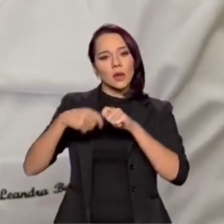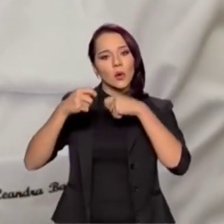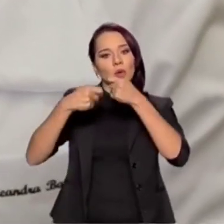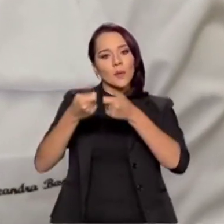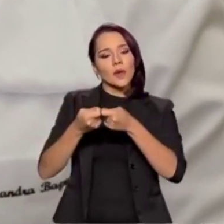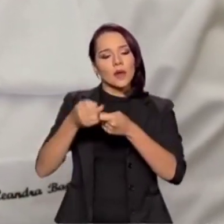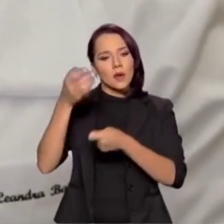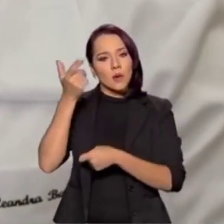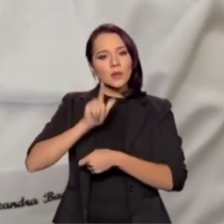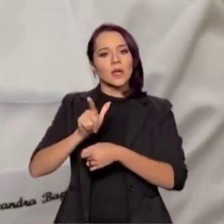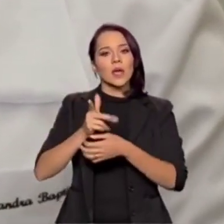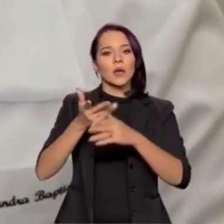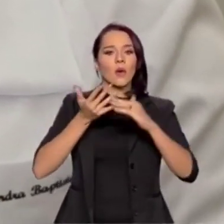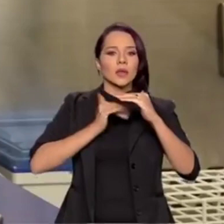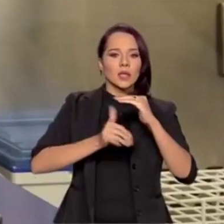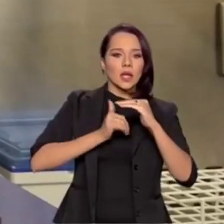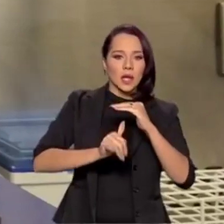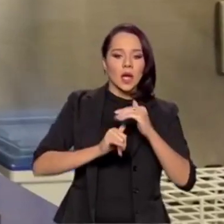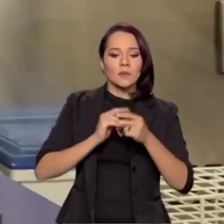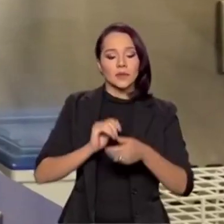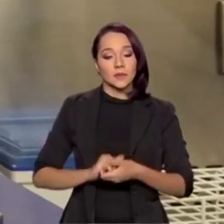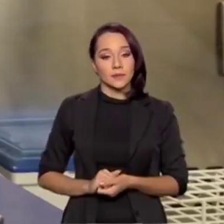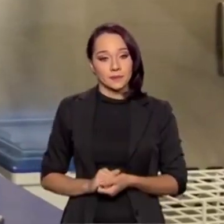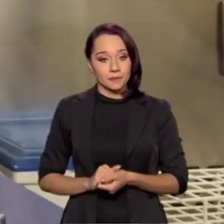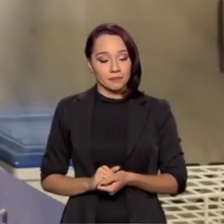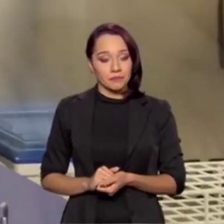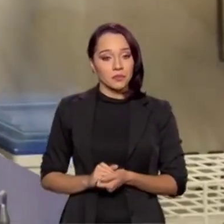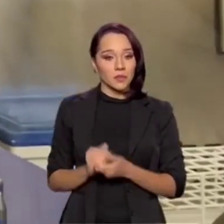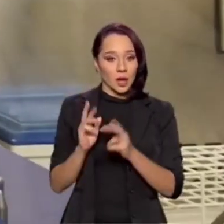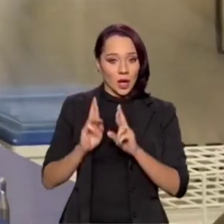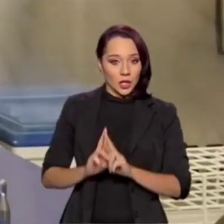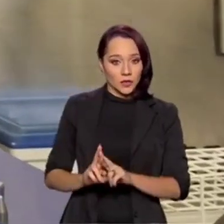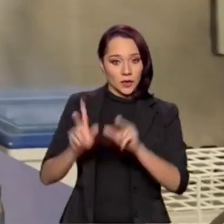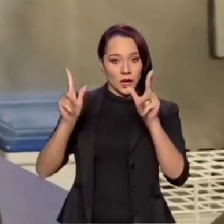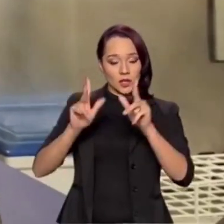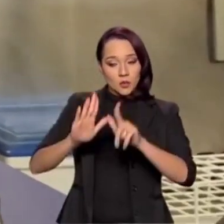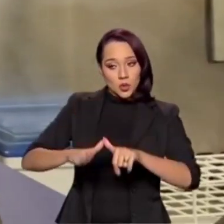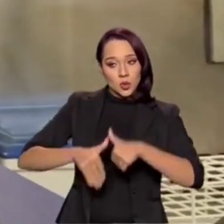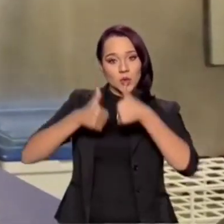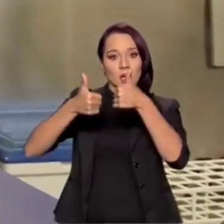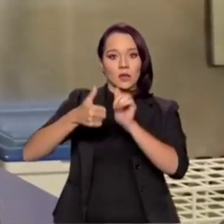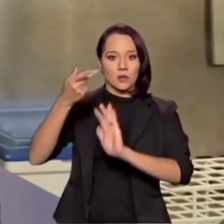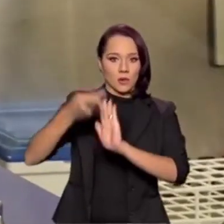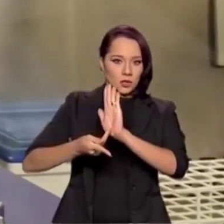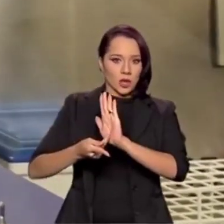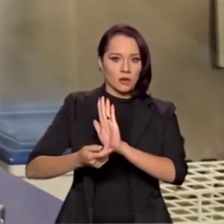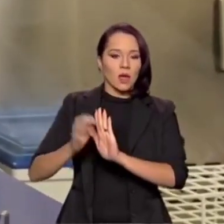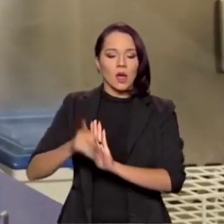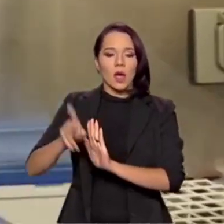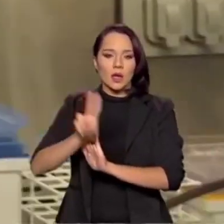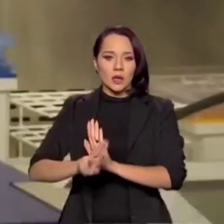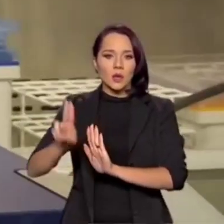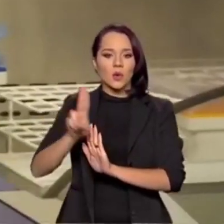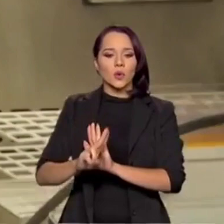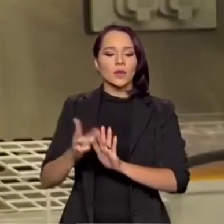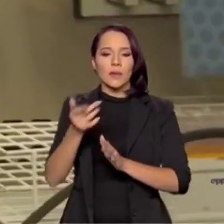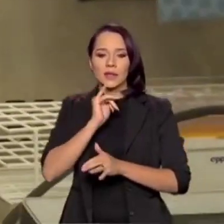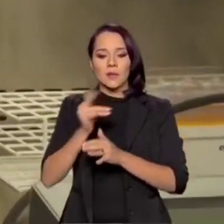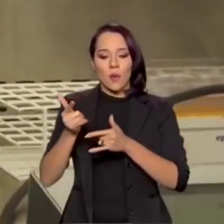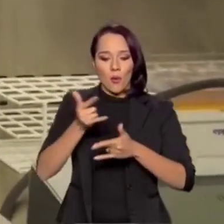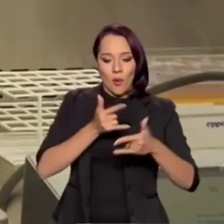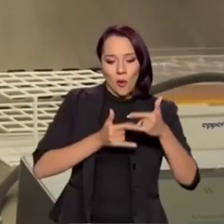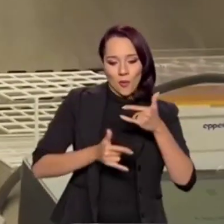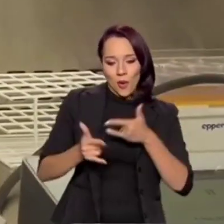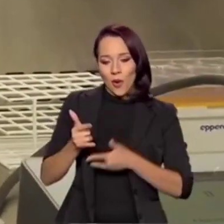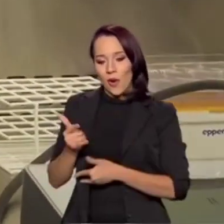pode buscar como startup. O diferencial para o sucesso do projeto é que a gente utilize um robô